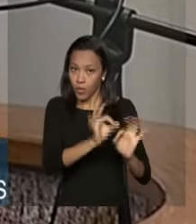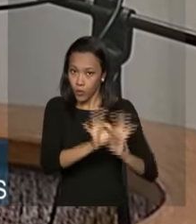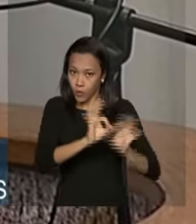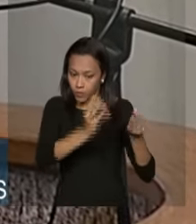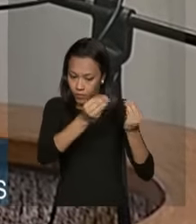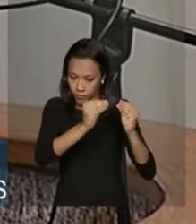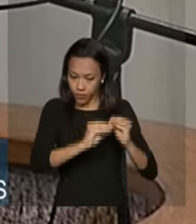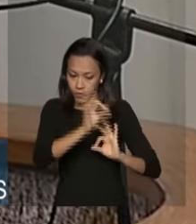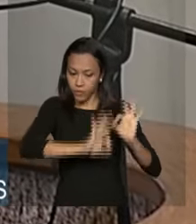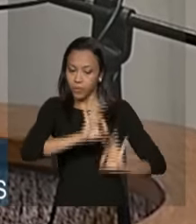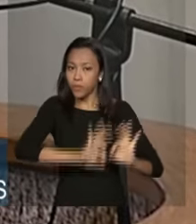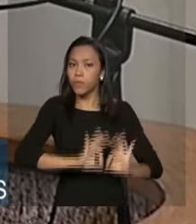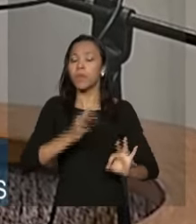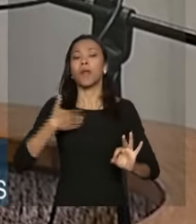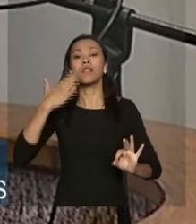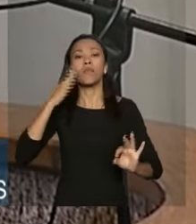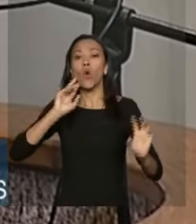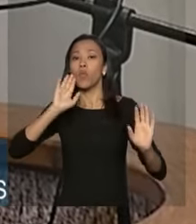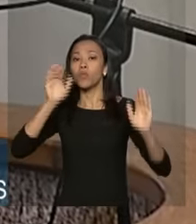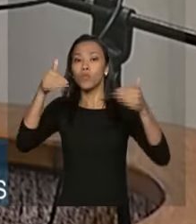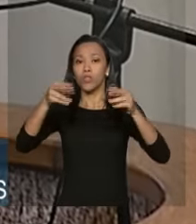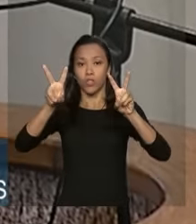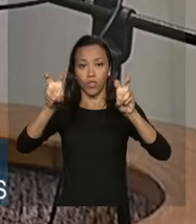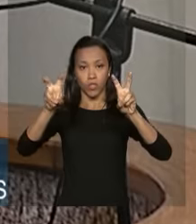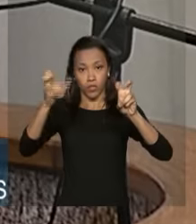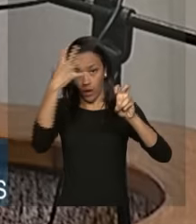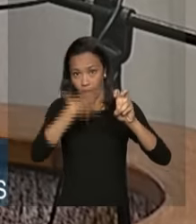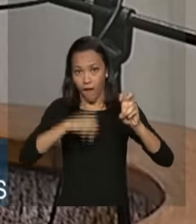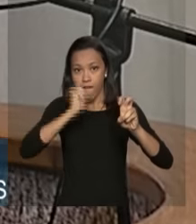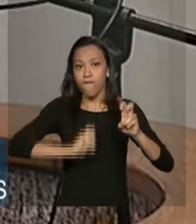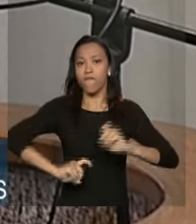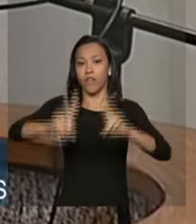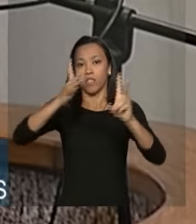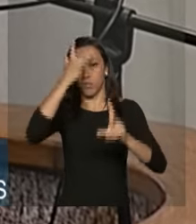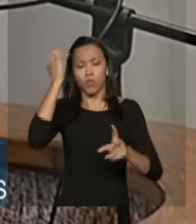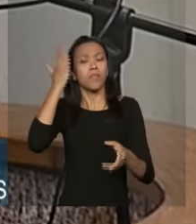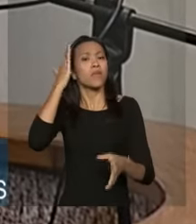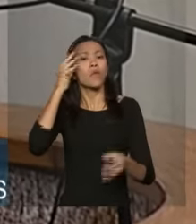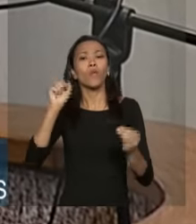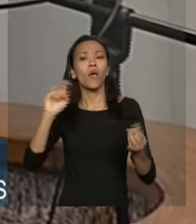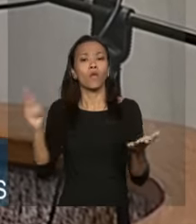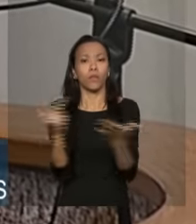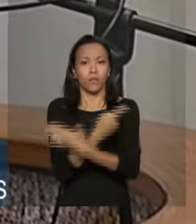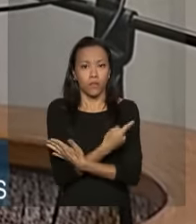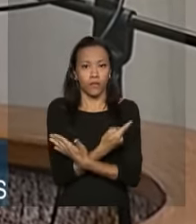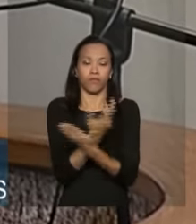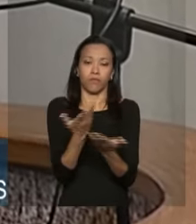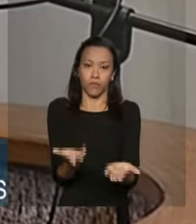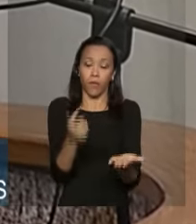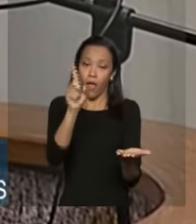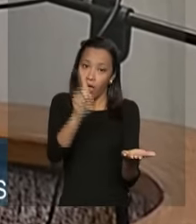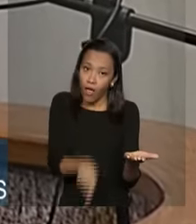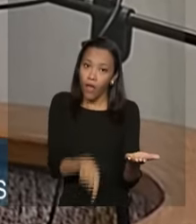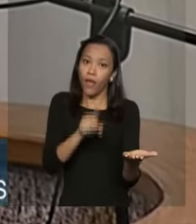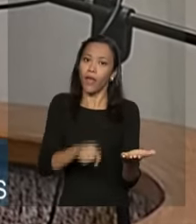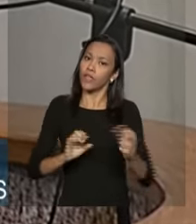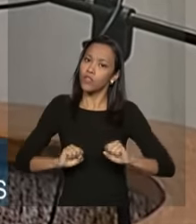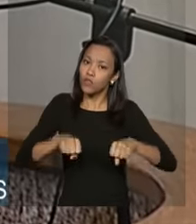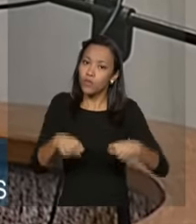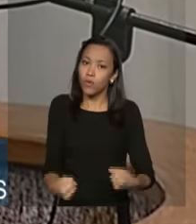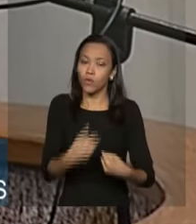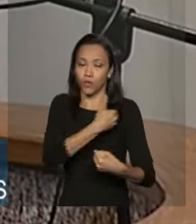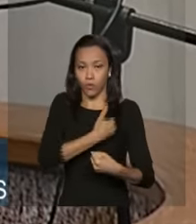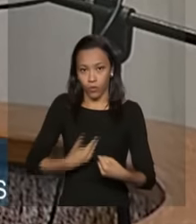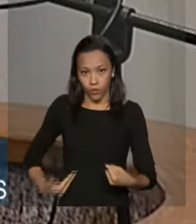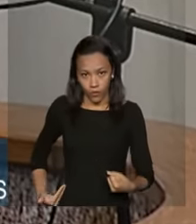fenômeno do tráfico de pessoas para setores de governo e da sociedade civil em função dos esforços do Governo e